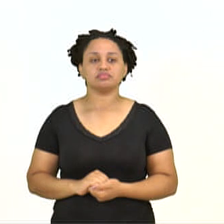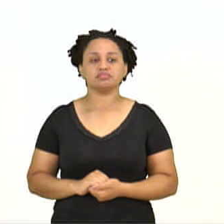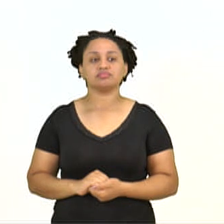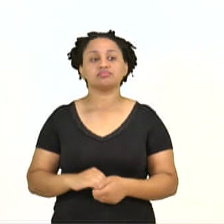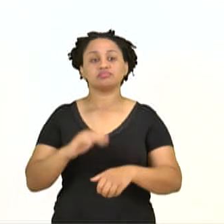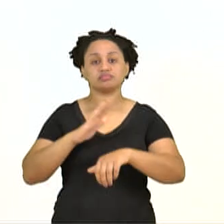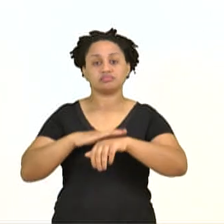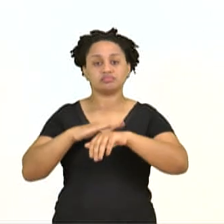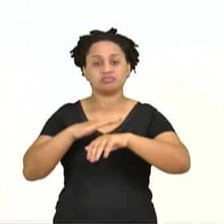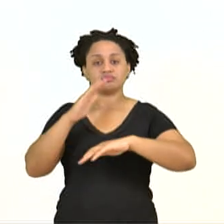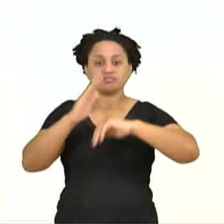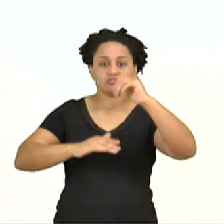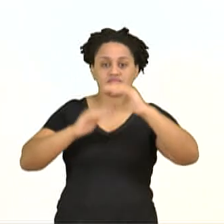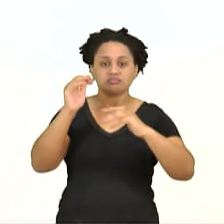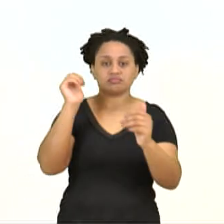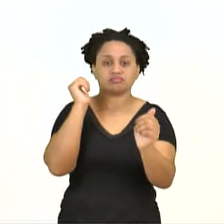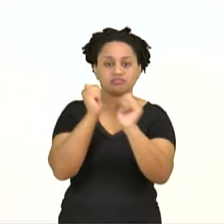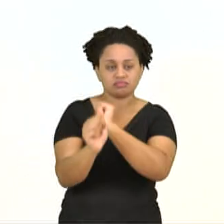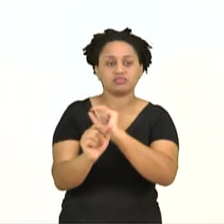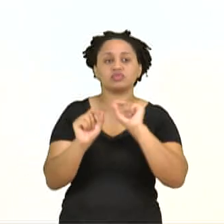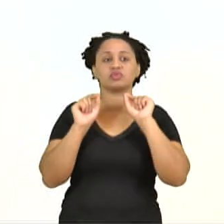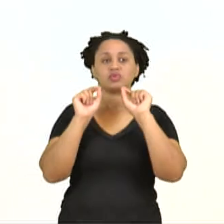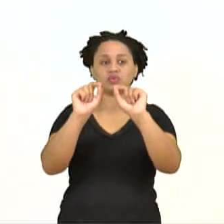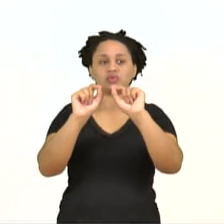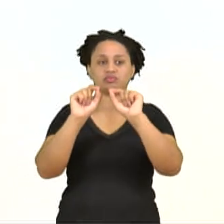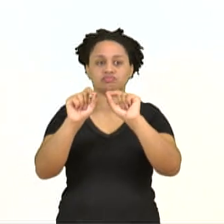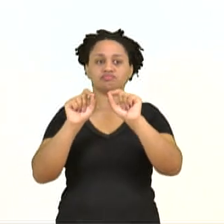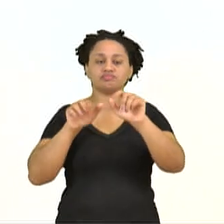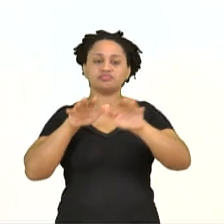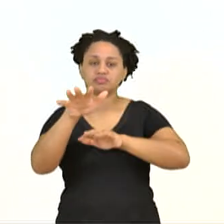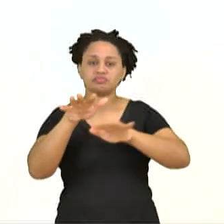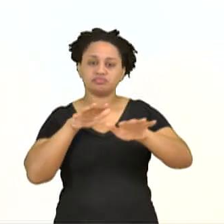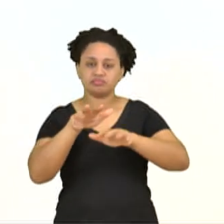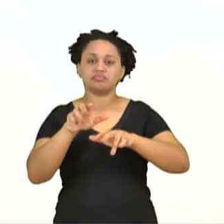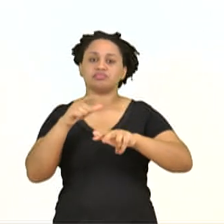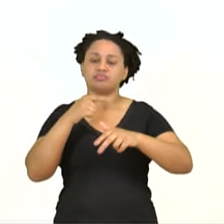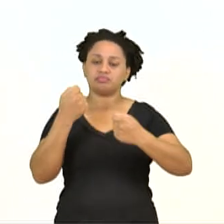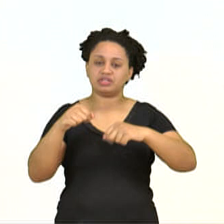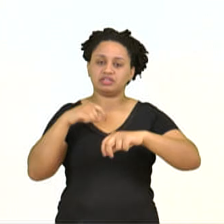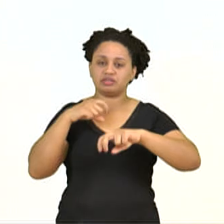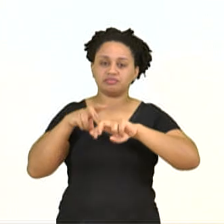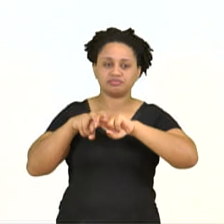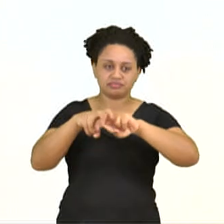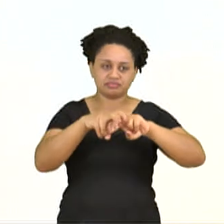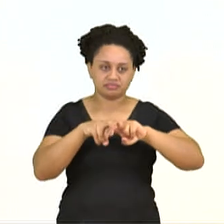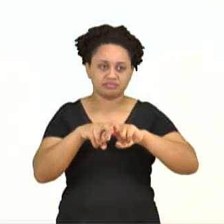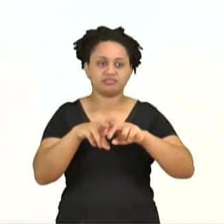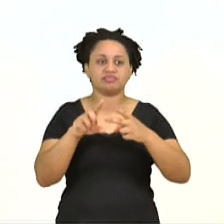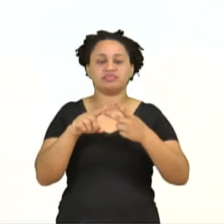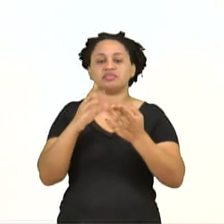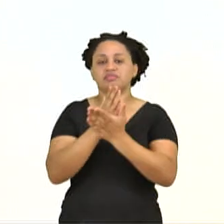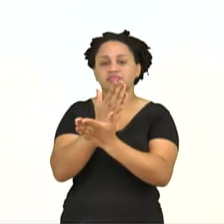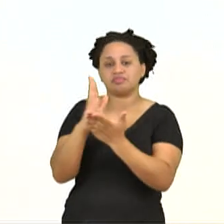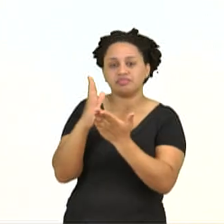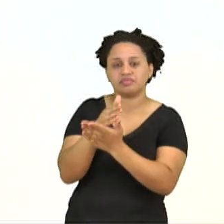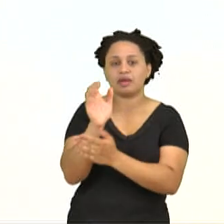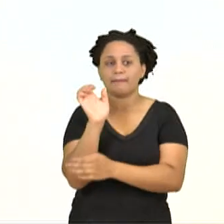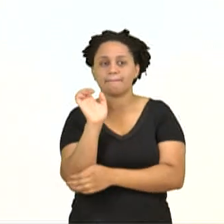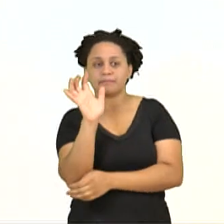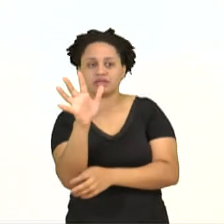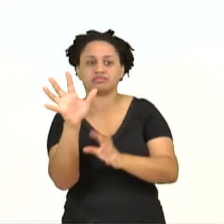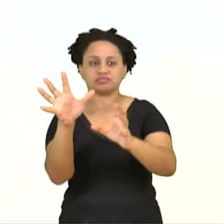O jogo em si. O deslocamento com a cadeira, né, o drible, o passe, a